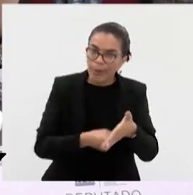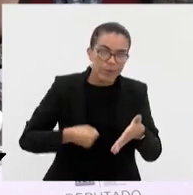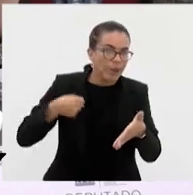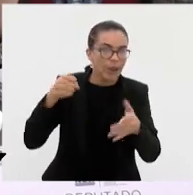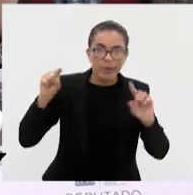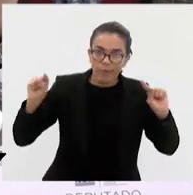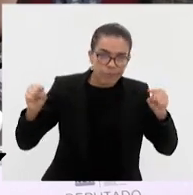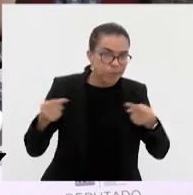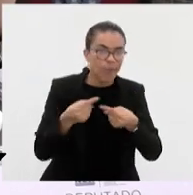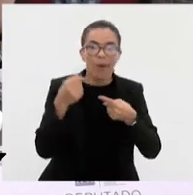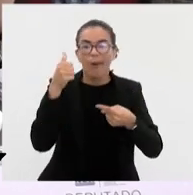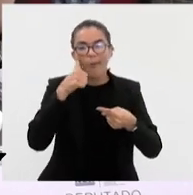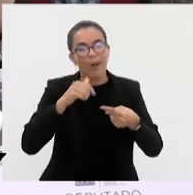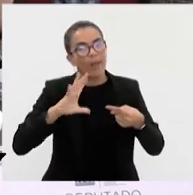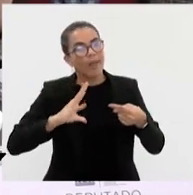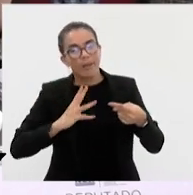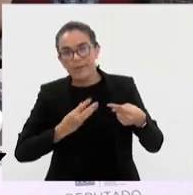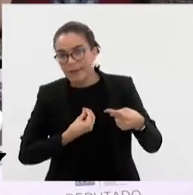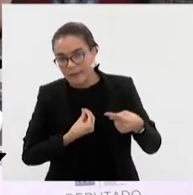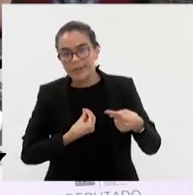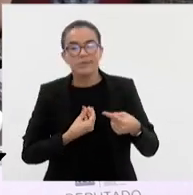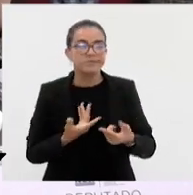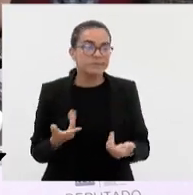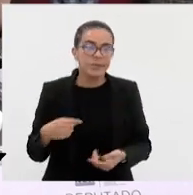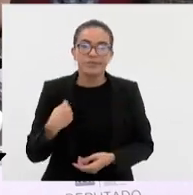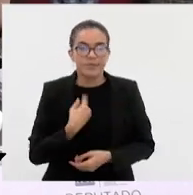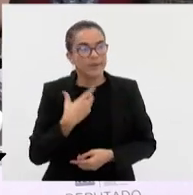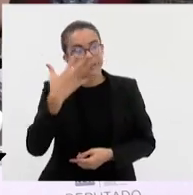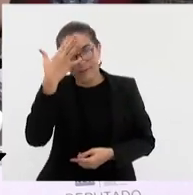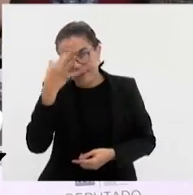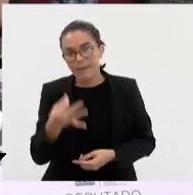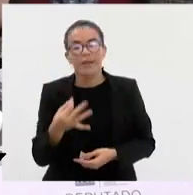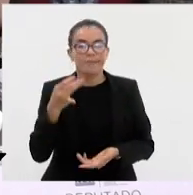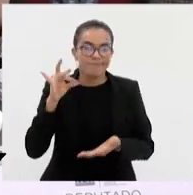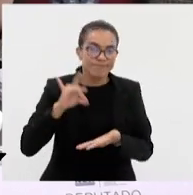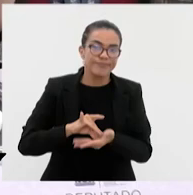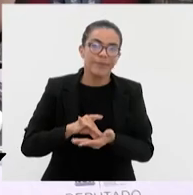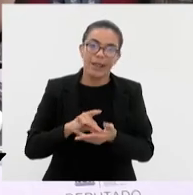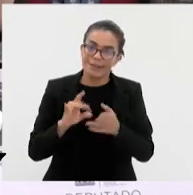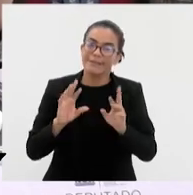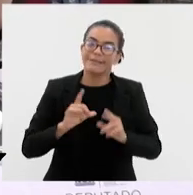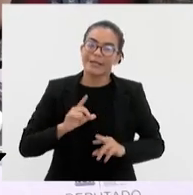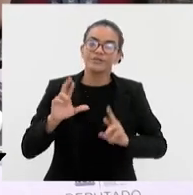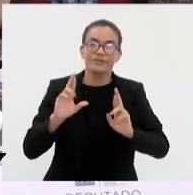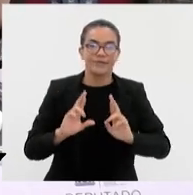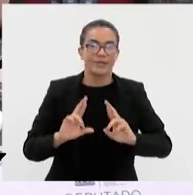trans, que era homem, e para a gente poder entender que, de fato, há uma diferença.